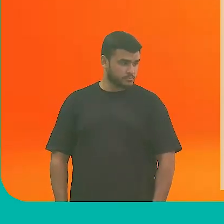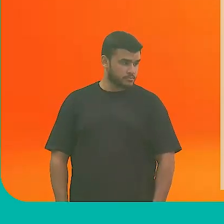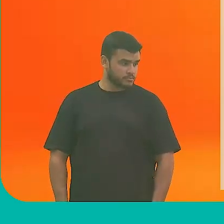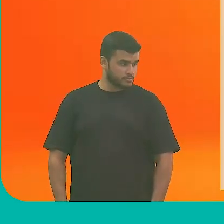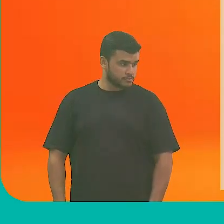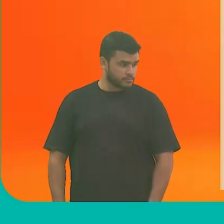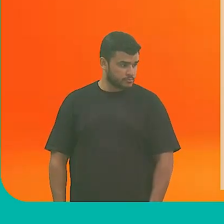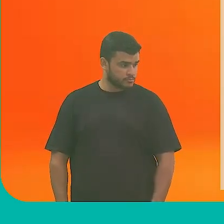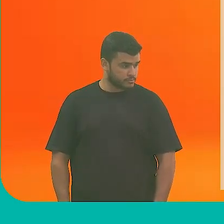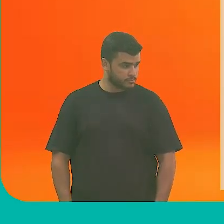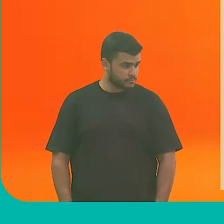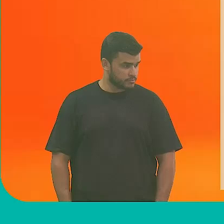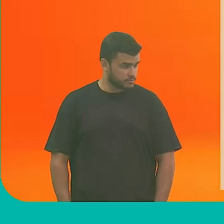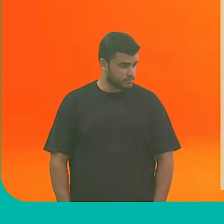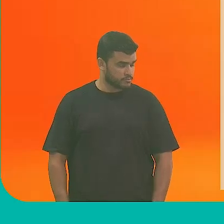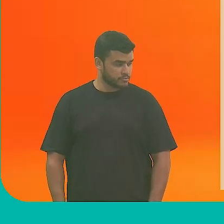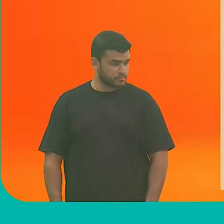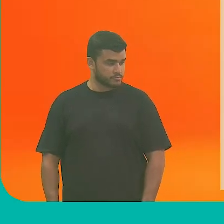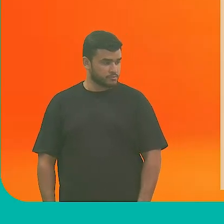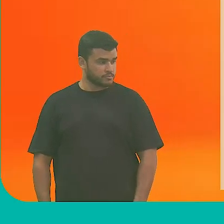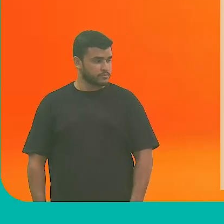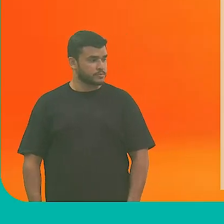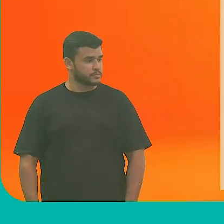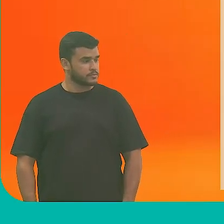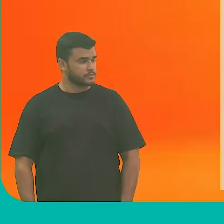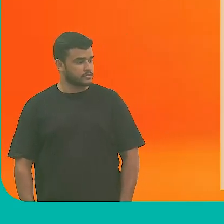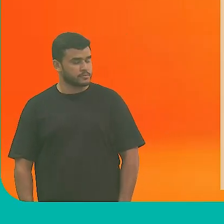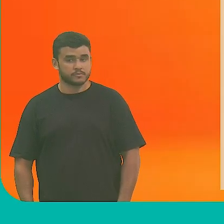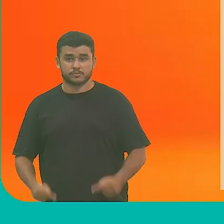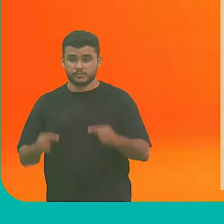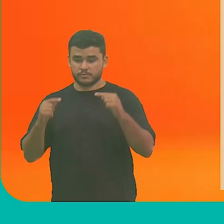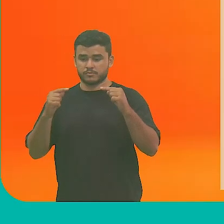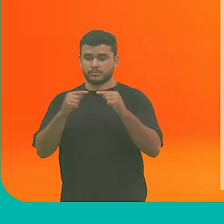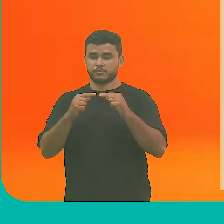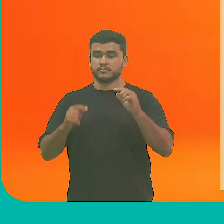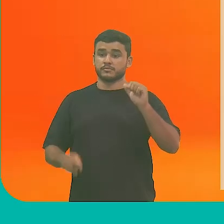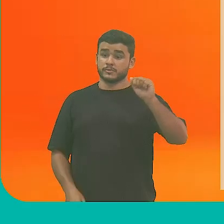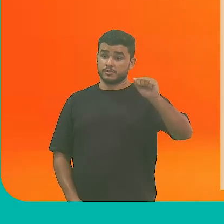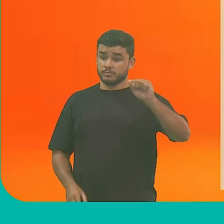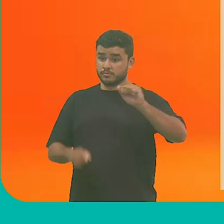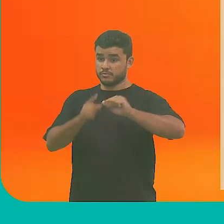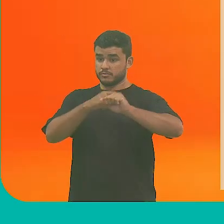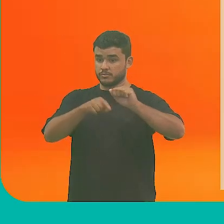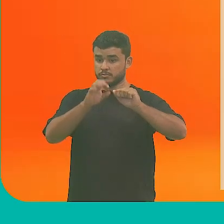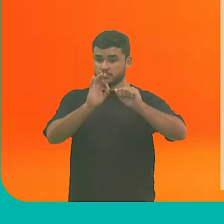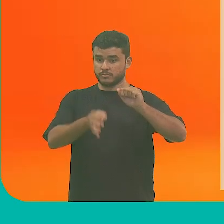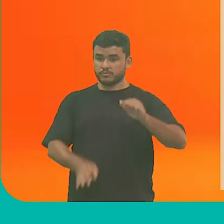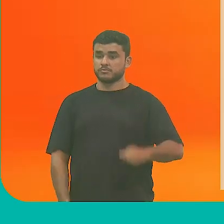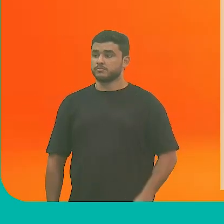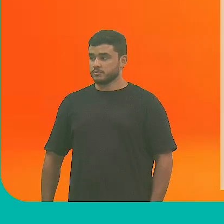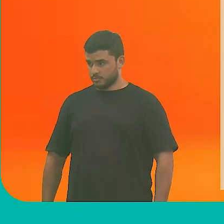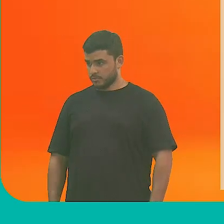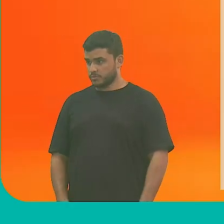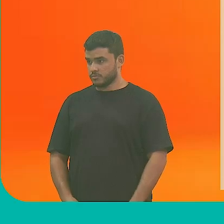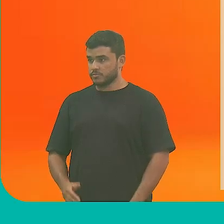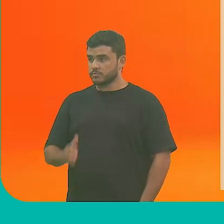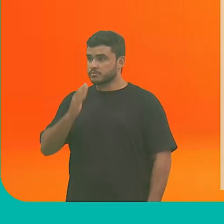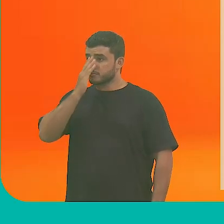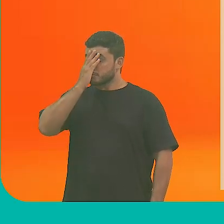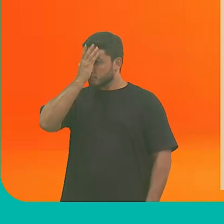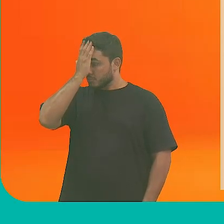item correto aí é o item A de aprovação, que é o que todos vocês